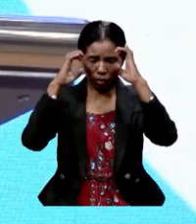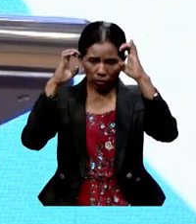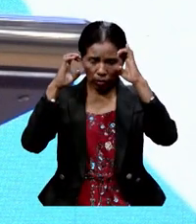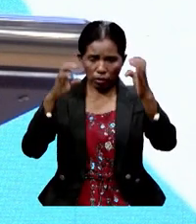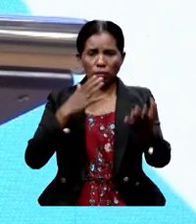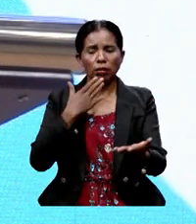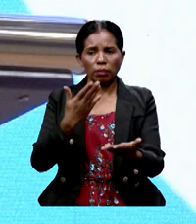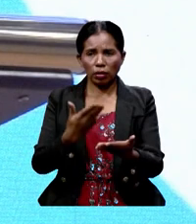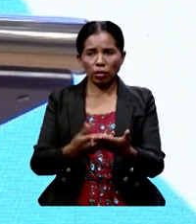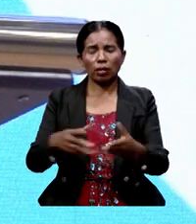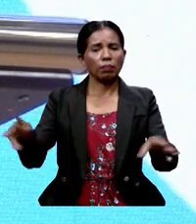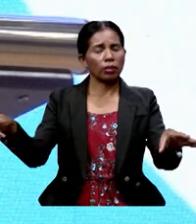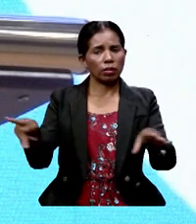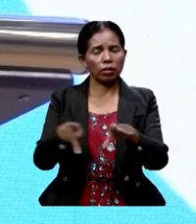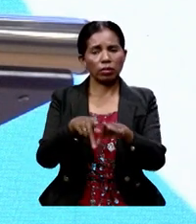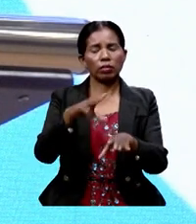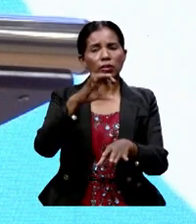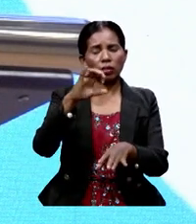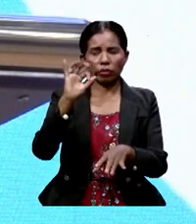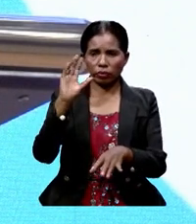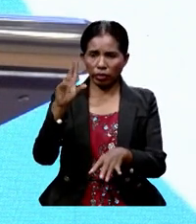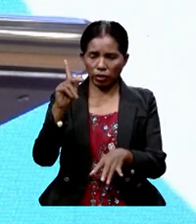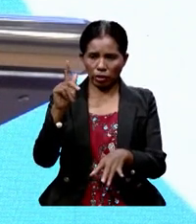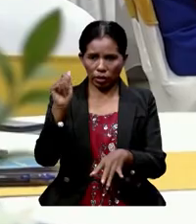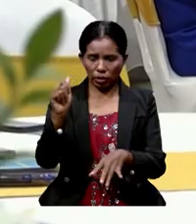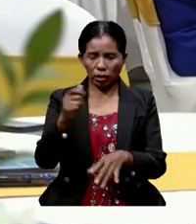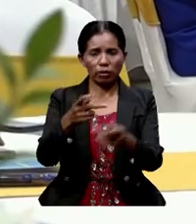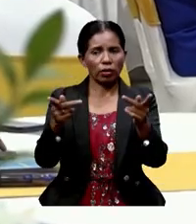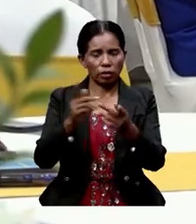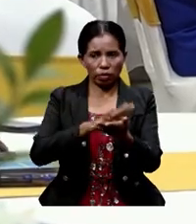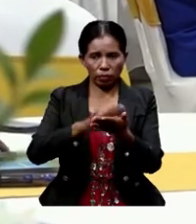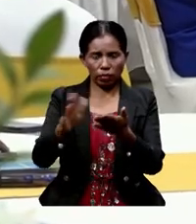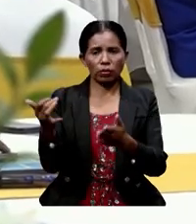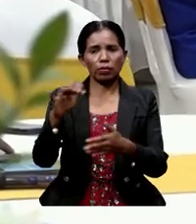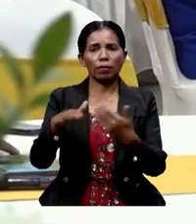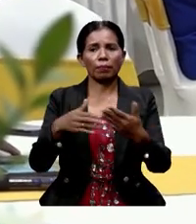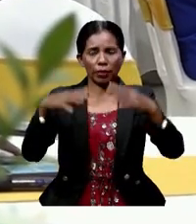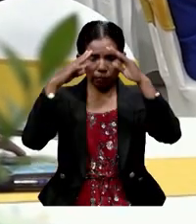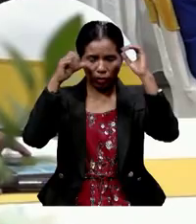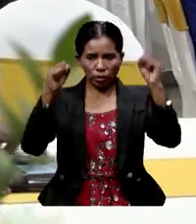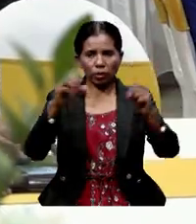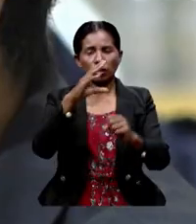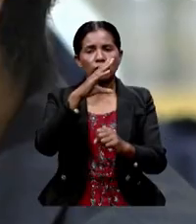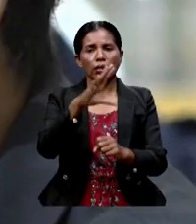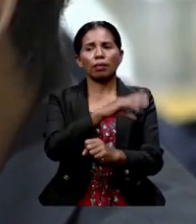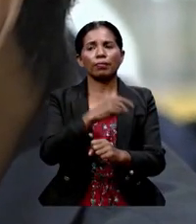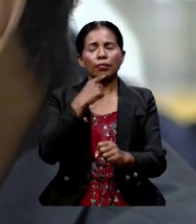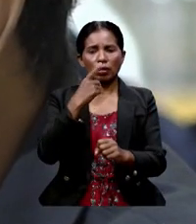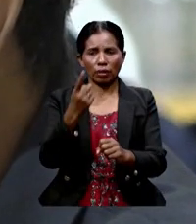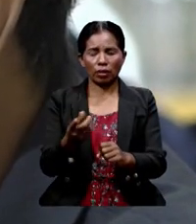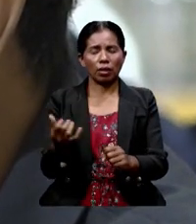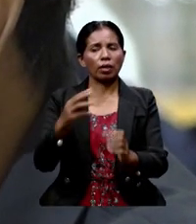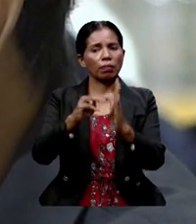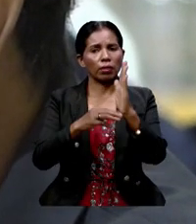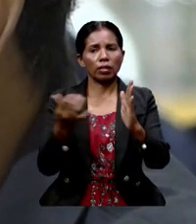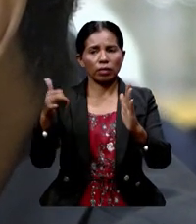e a participação cívica na defesa do meio ambiente. Presidente Conselho Imprensa Otelio Otehateten durante ne Media